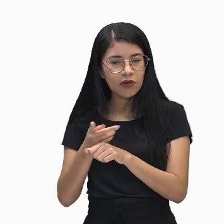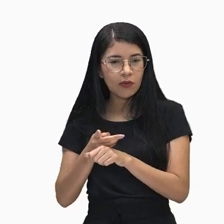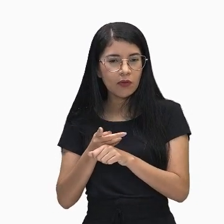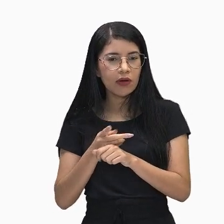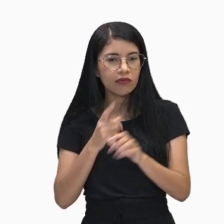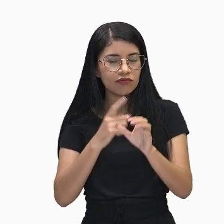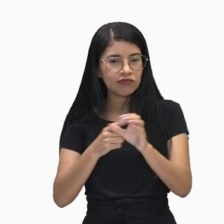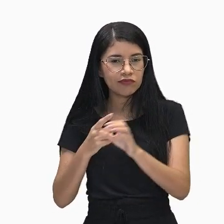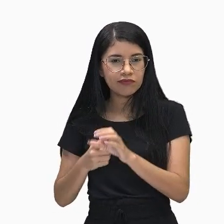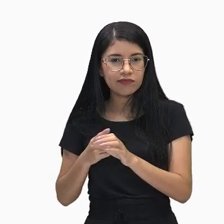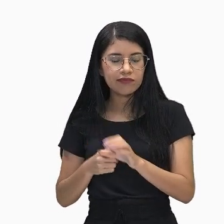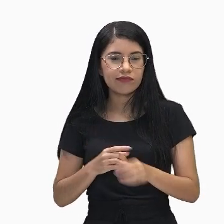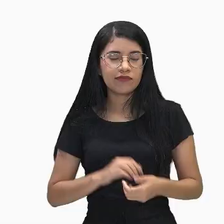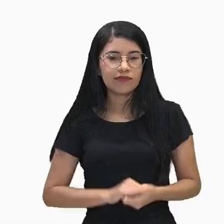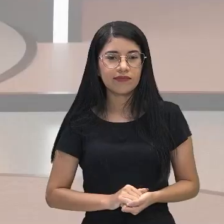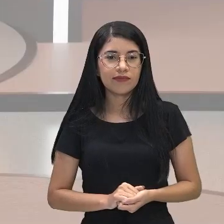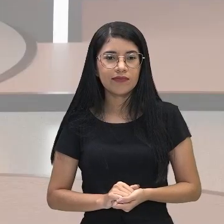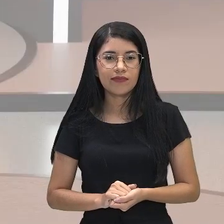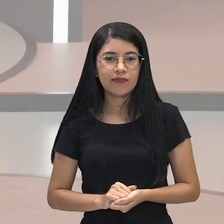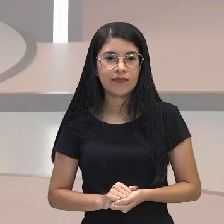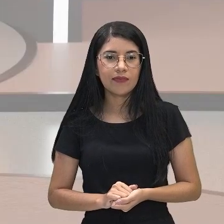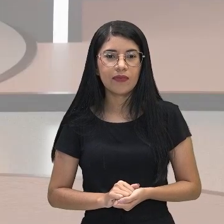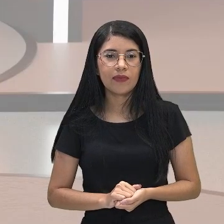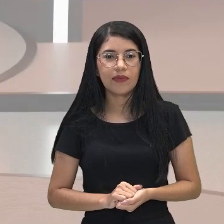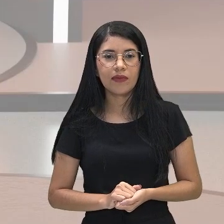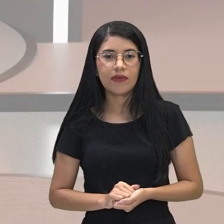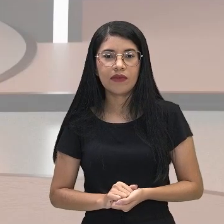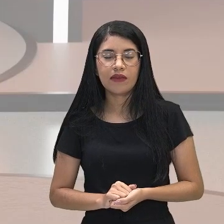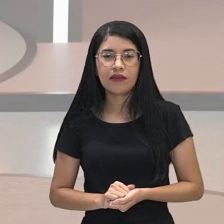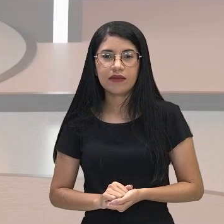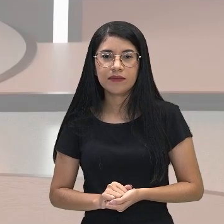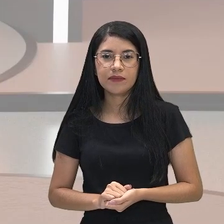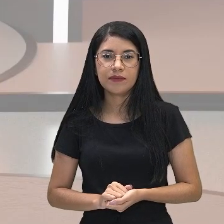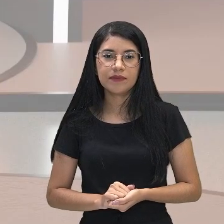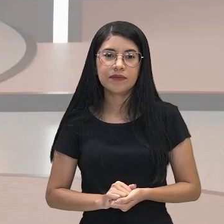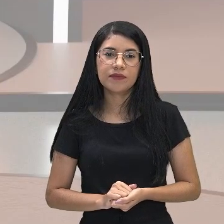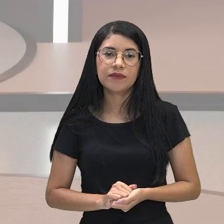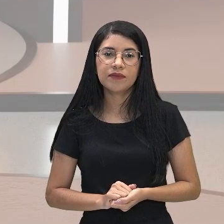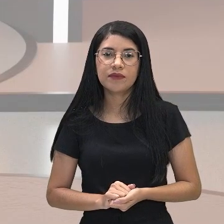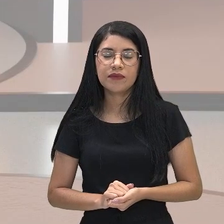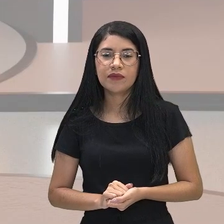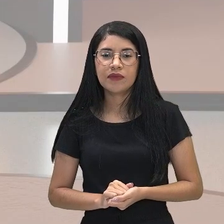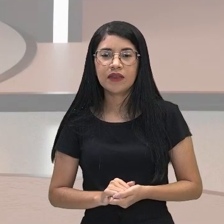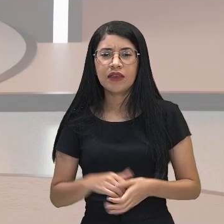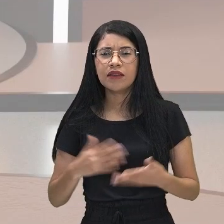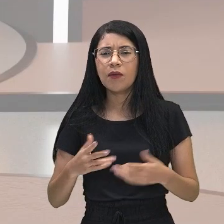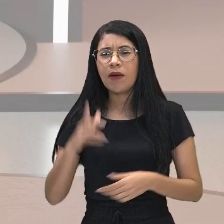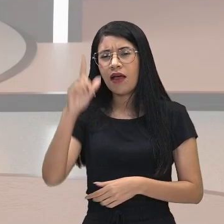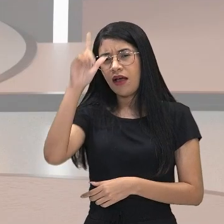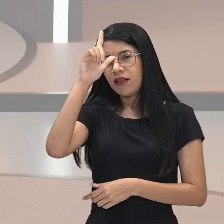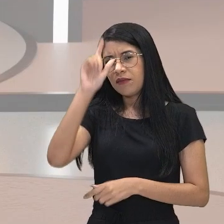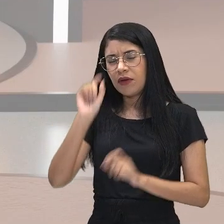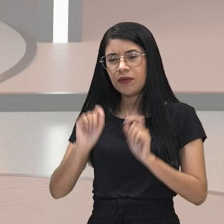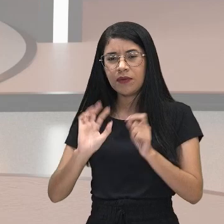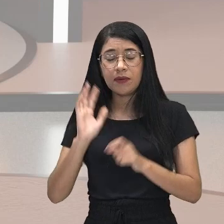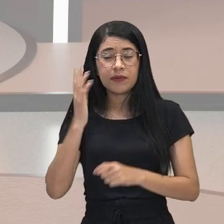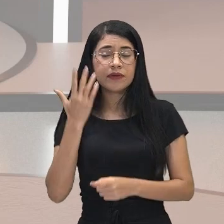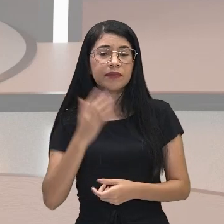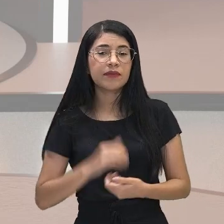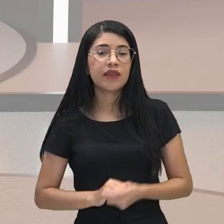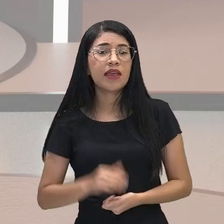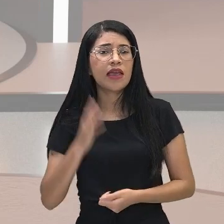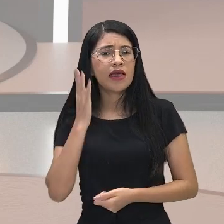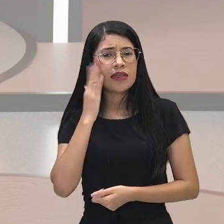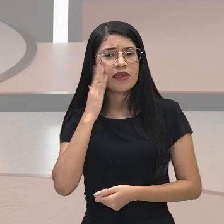senador McCarthy. Vamos adiante agora, vamos lá. Em relação à Alemanha, professor, a gente sabe que ela foi invadida